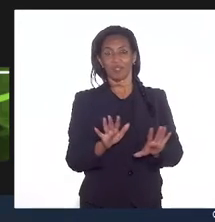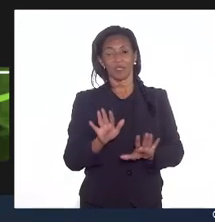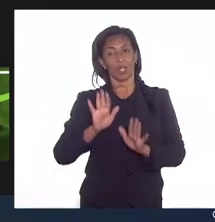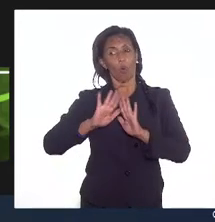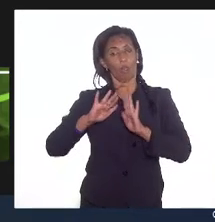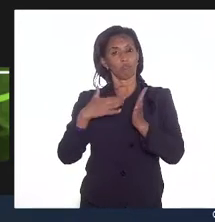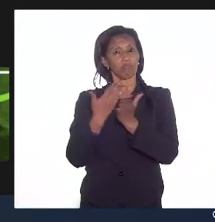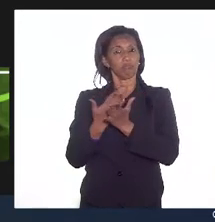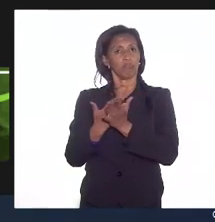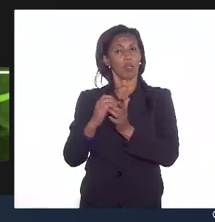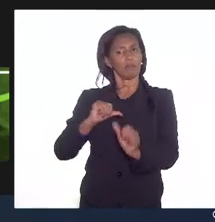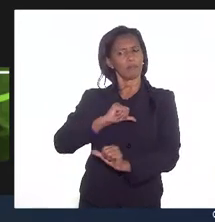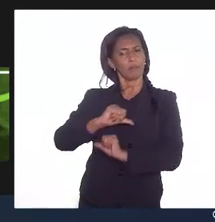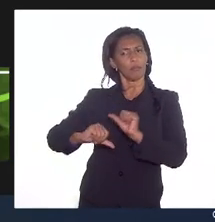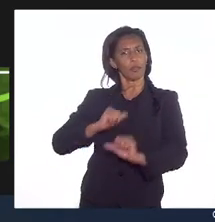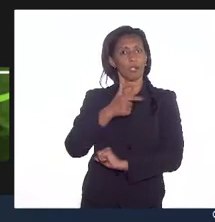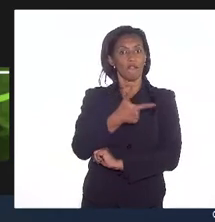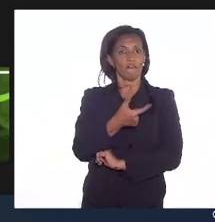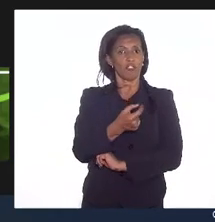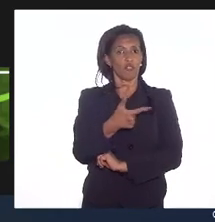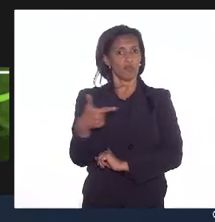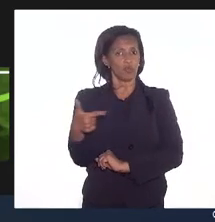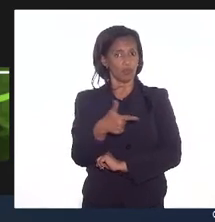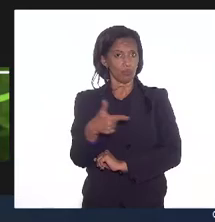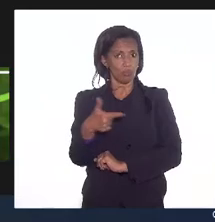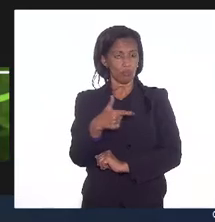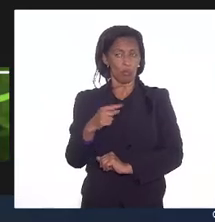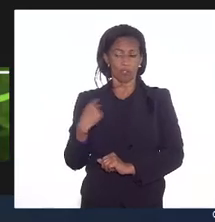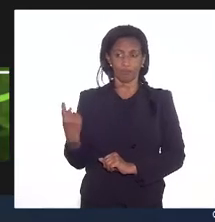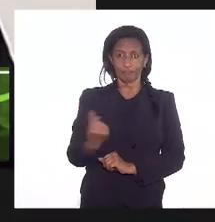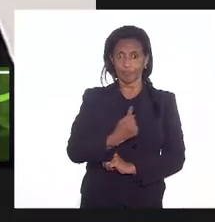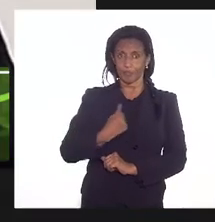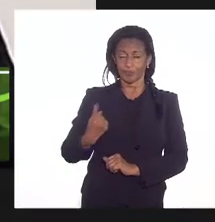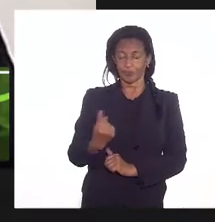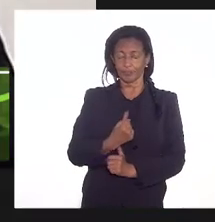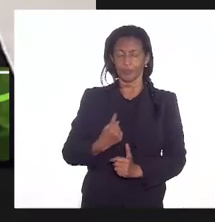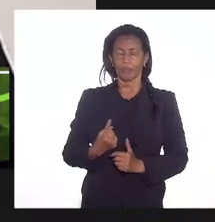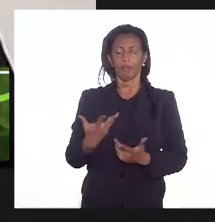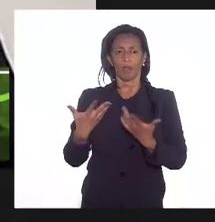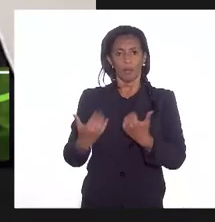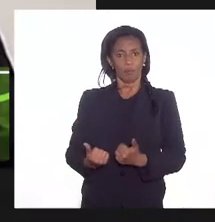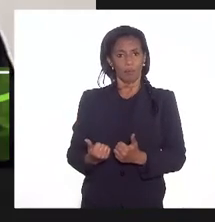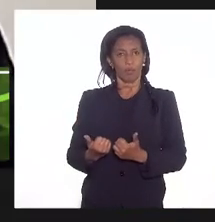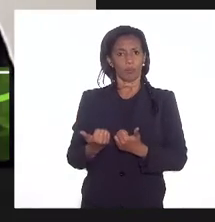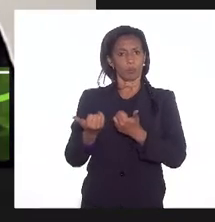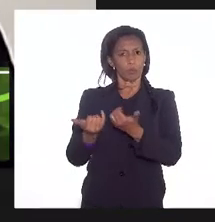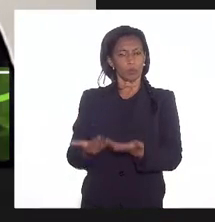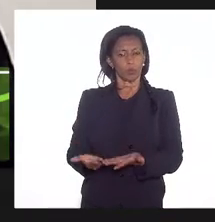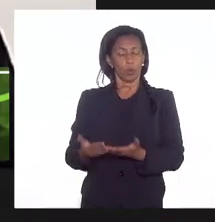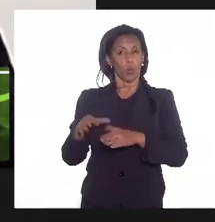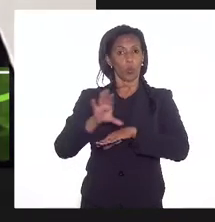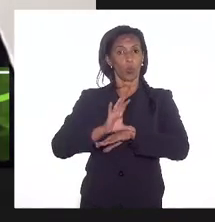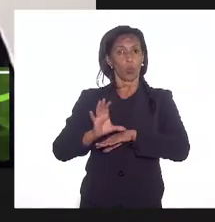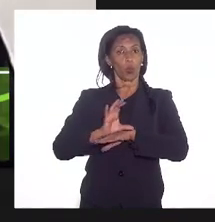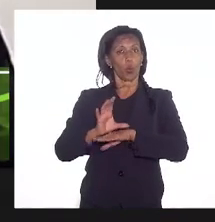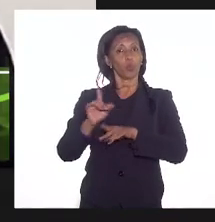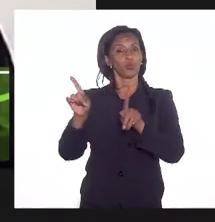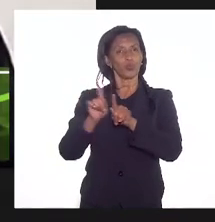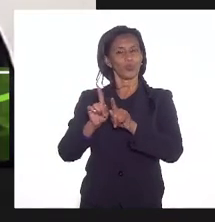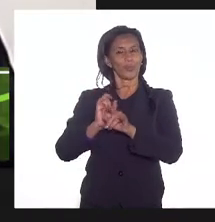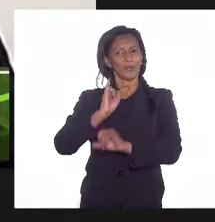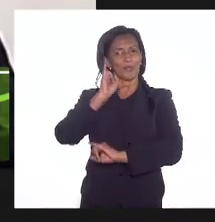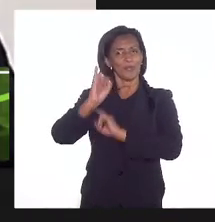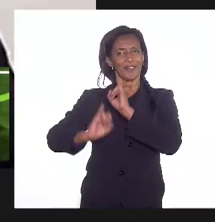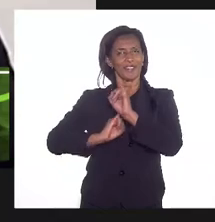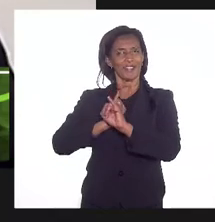preparando para isso em 2022 nós vamos lançar o nosso curso online a escola hoje atende